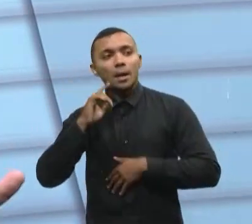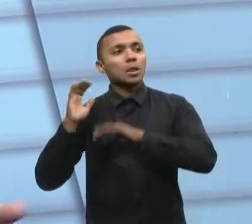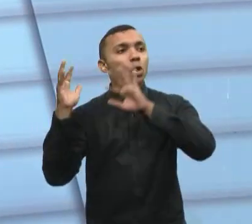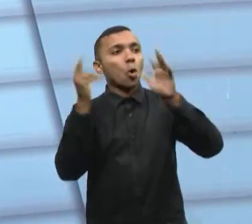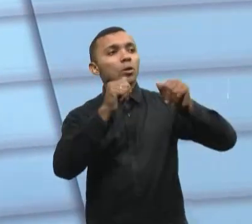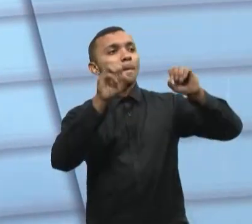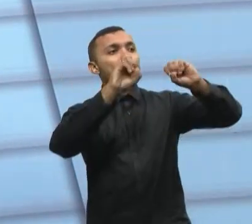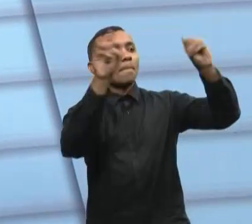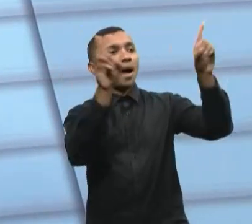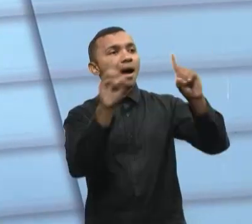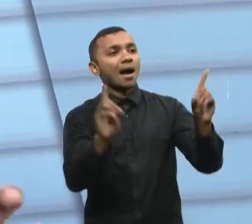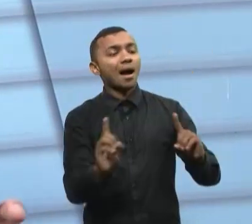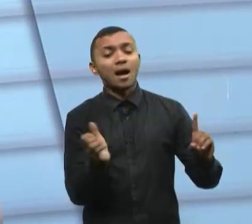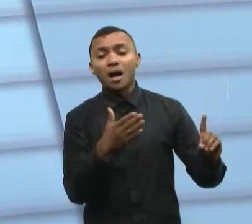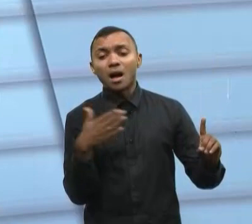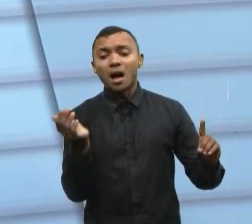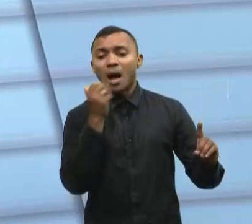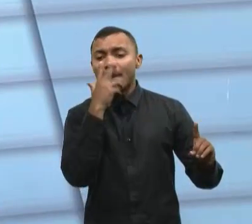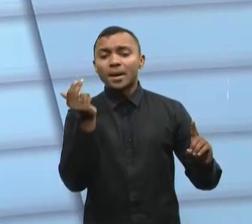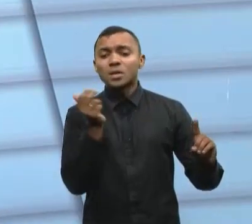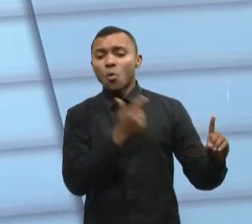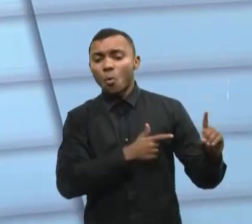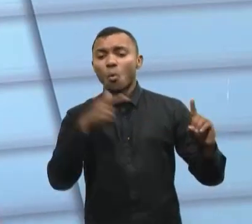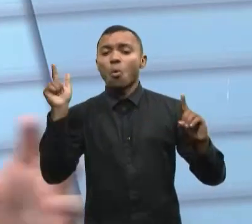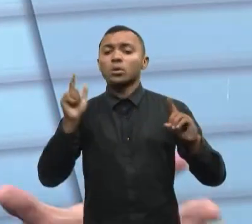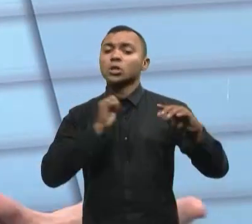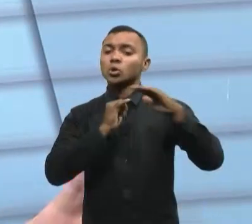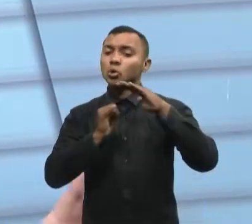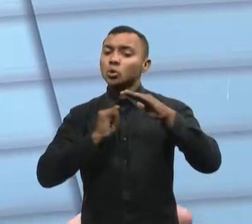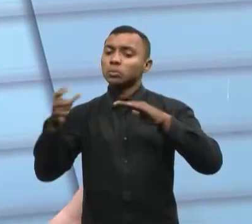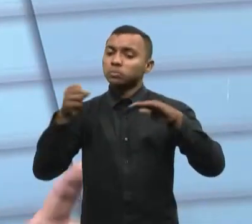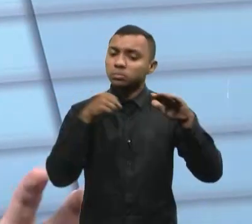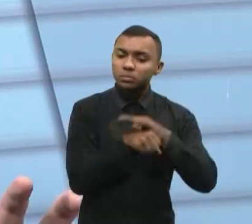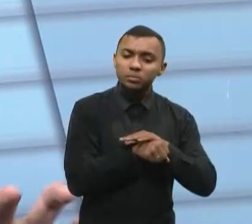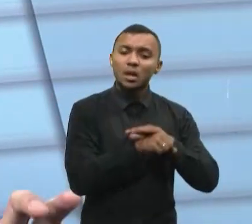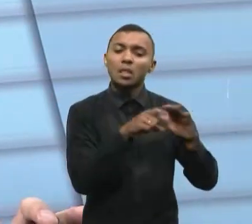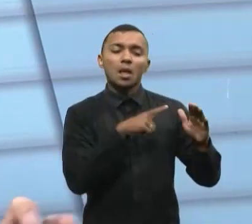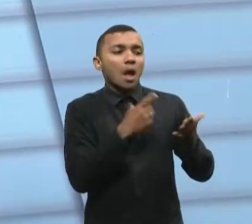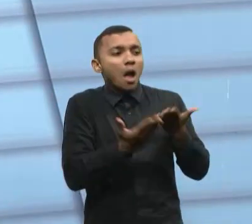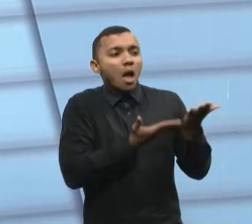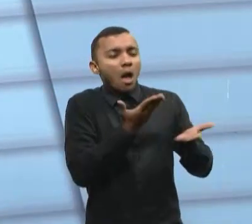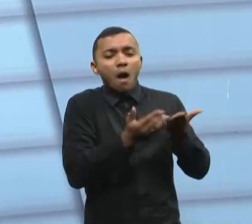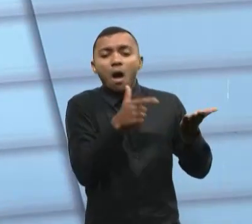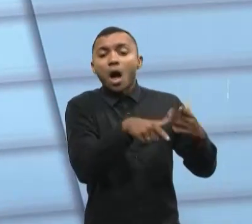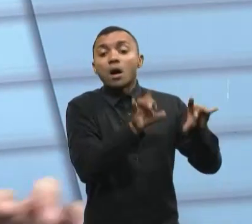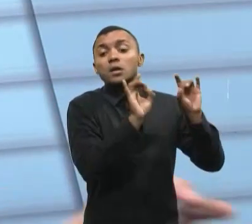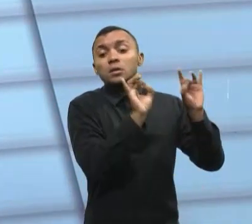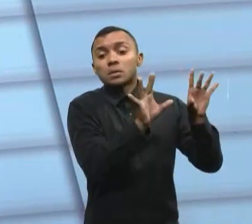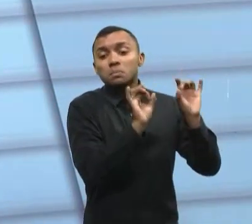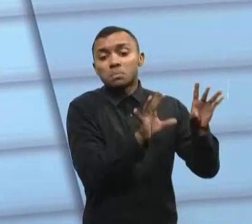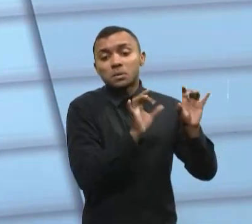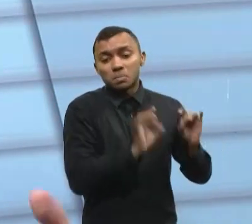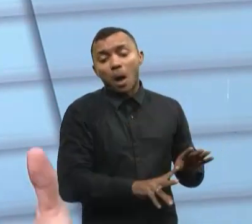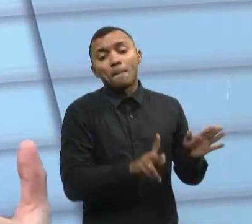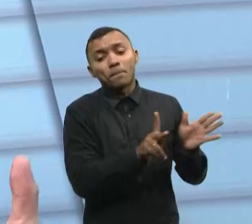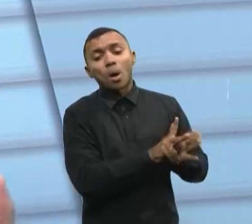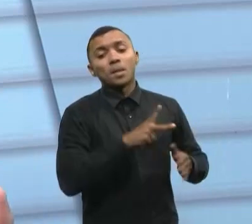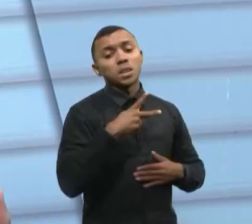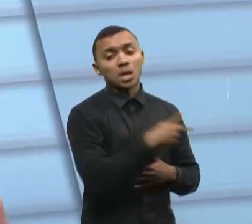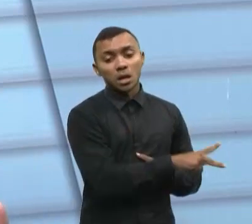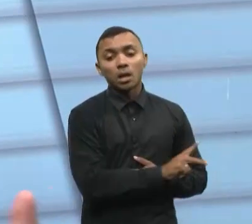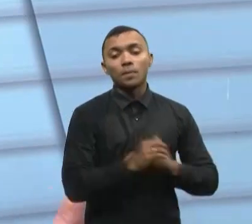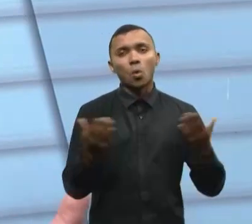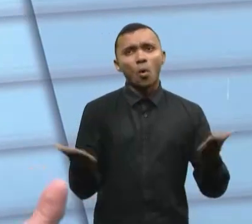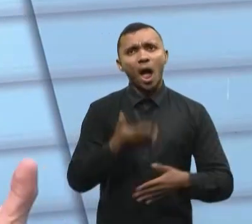eram botadas em outras instituições, né? Tinha um tratamento mais exclusivo. Hoje em dia, a gente pensa